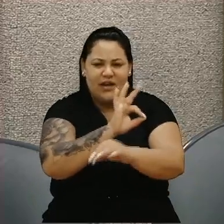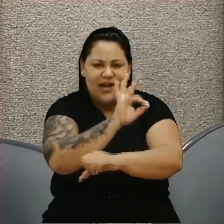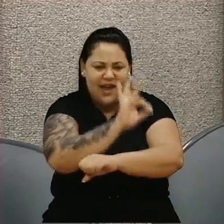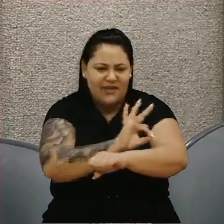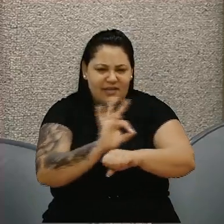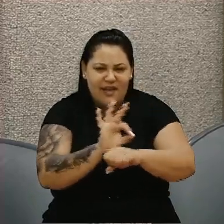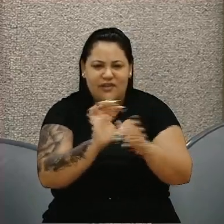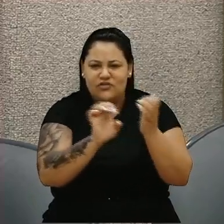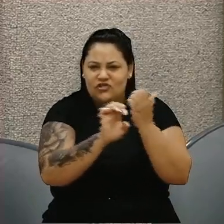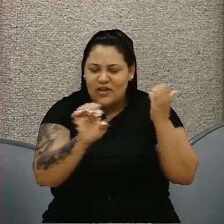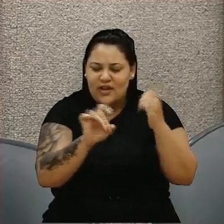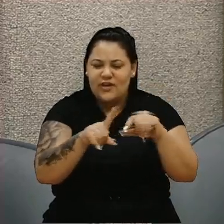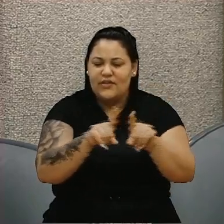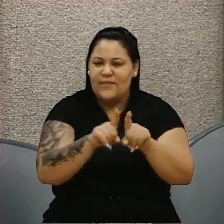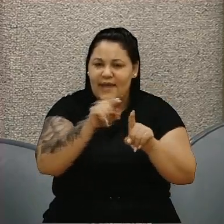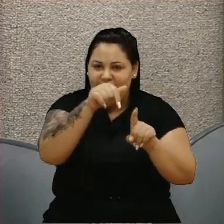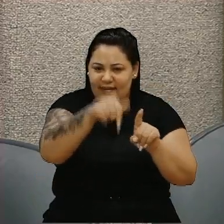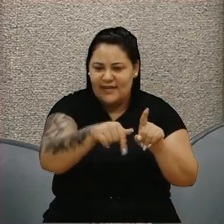essa cidade